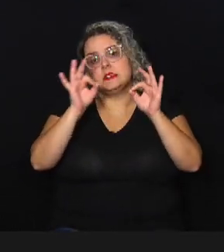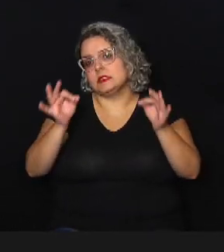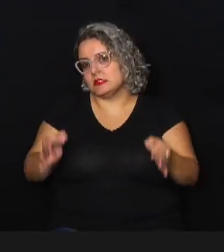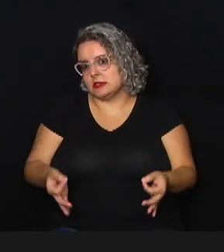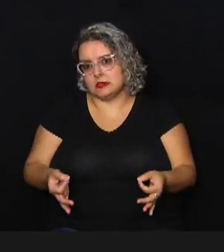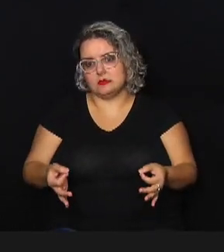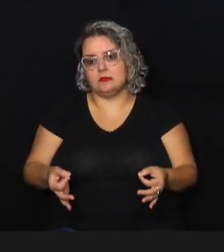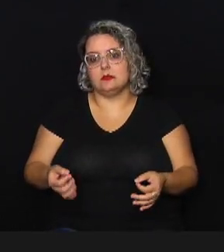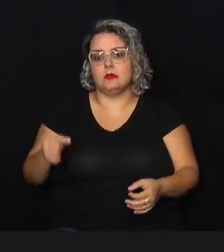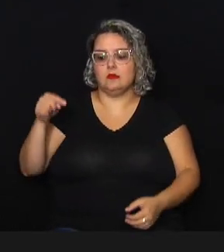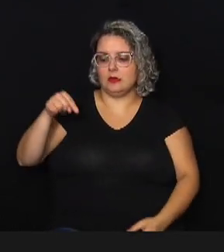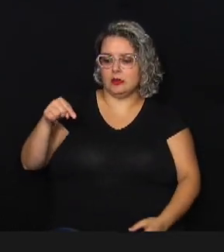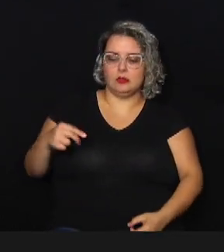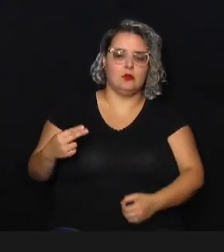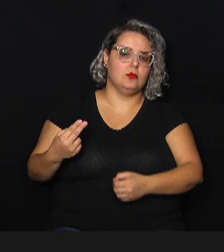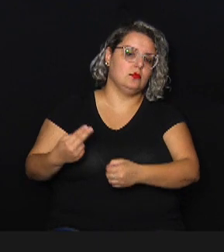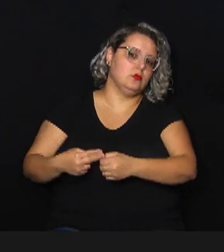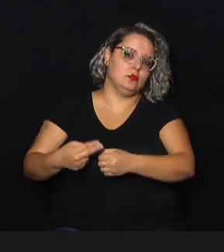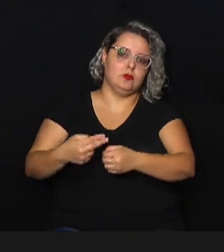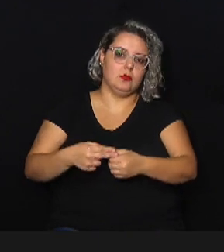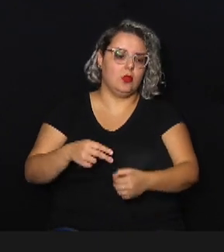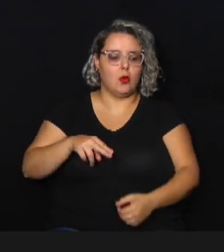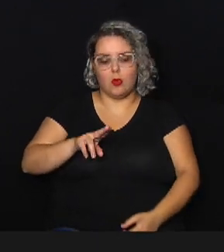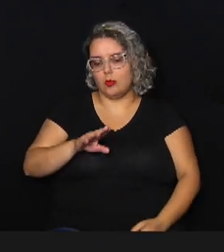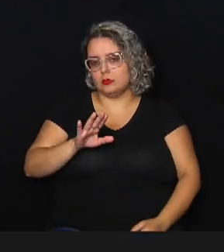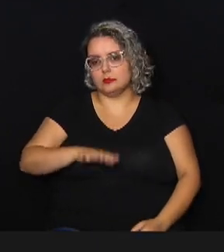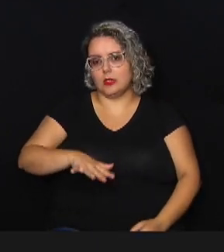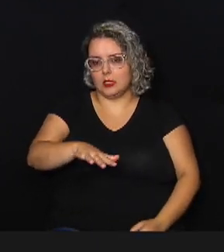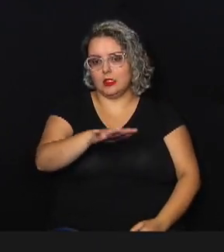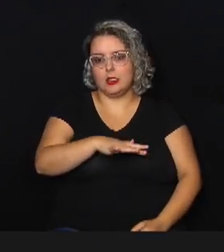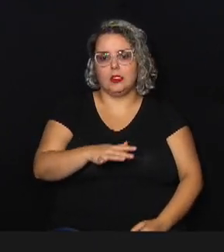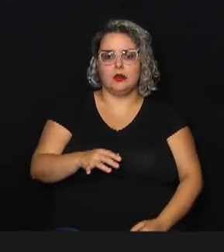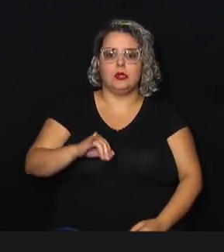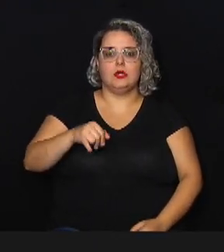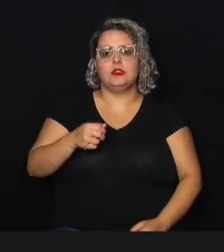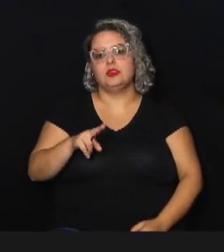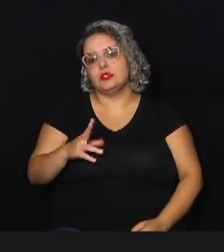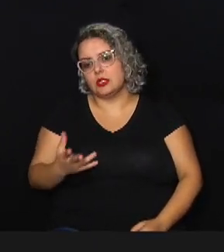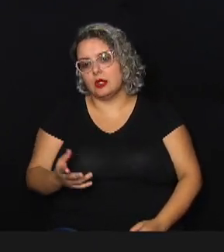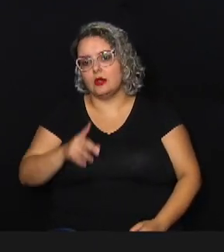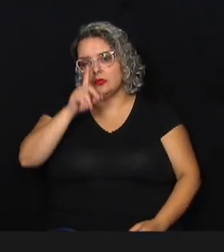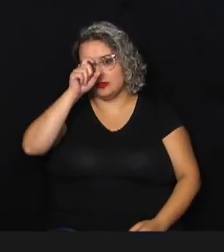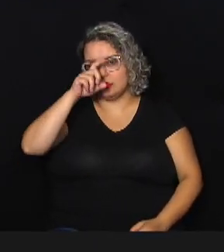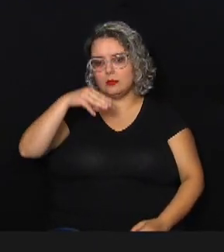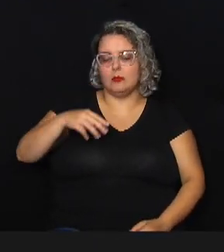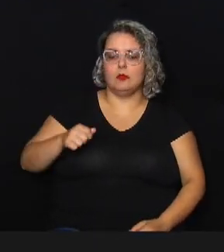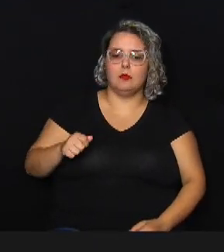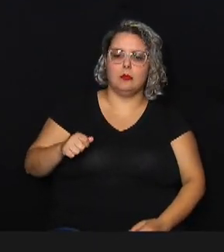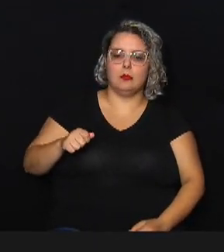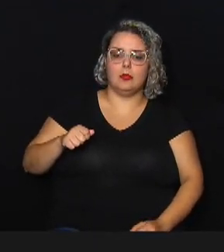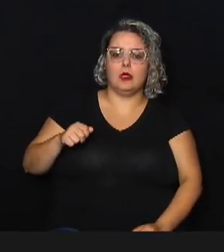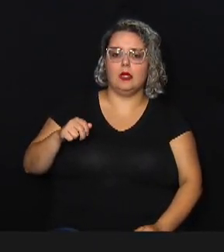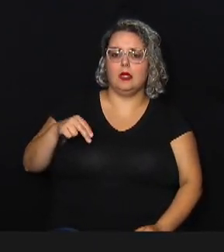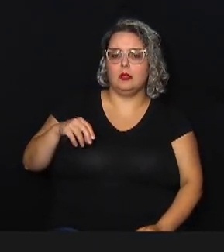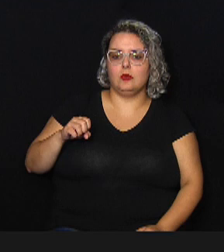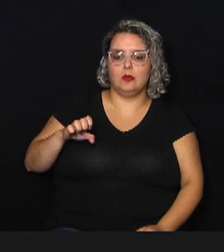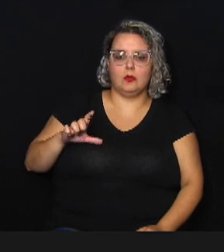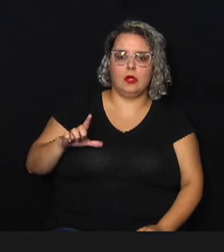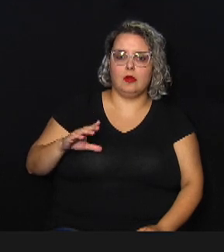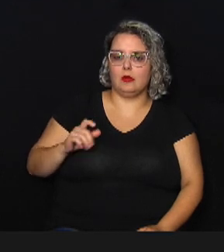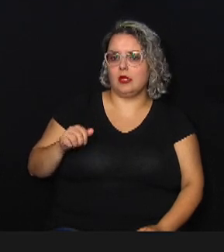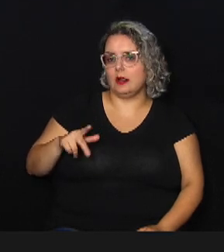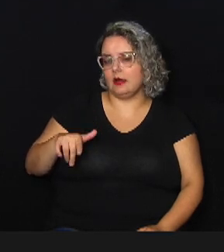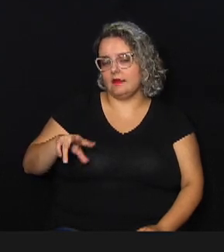no Hemocentro, ou no Hemocentro da sua região, por exemplo, em Jaú, lá no Hospital Amaral Carvalho, a gente sabe, em São Paulo tem